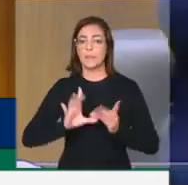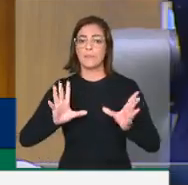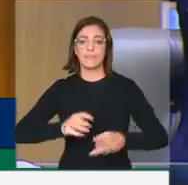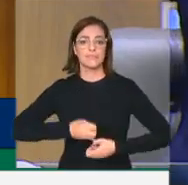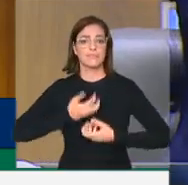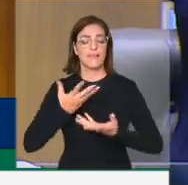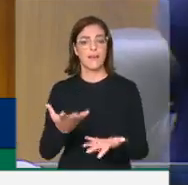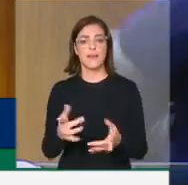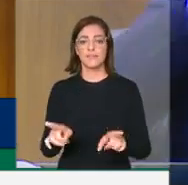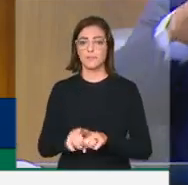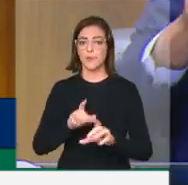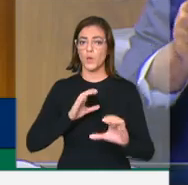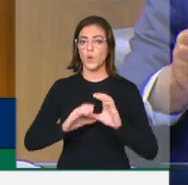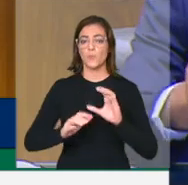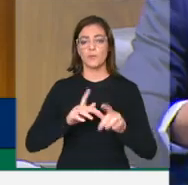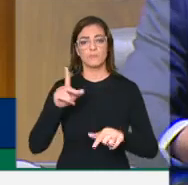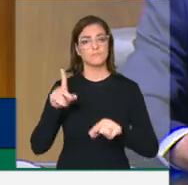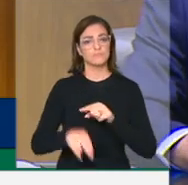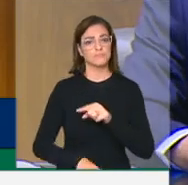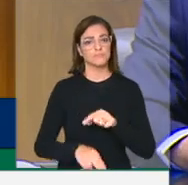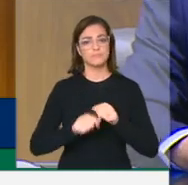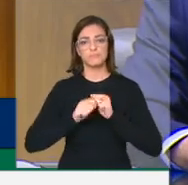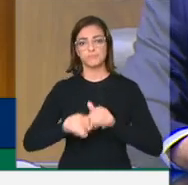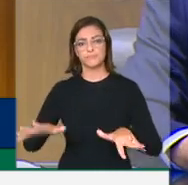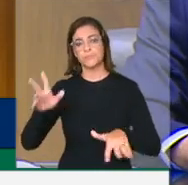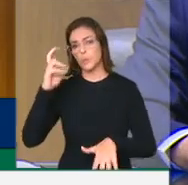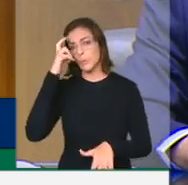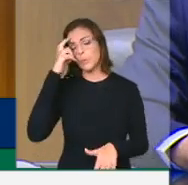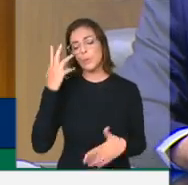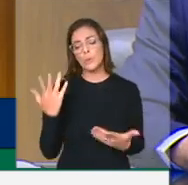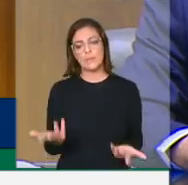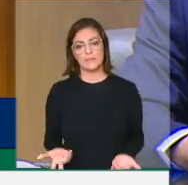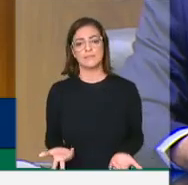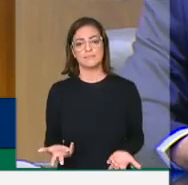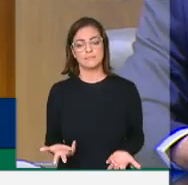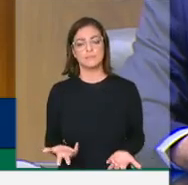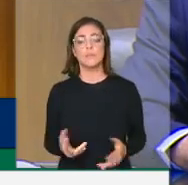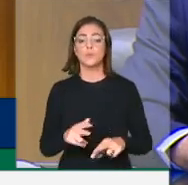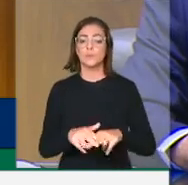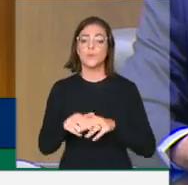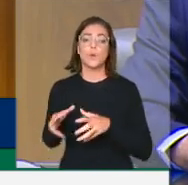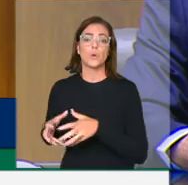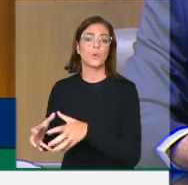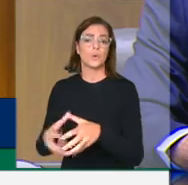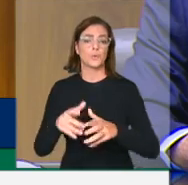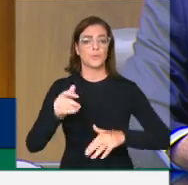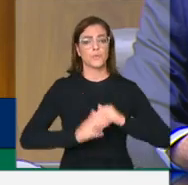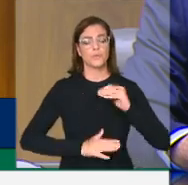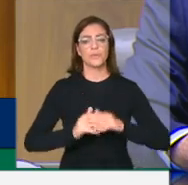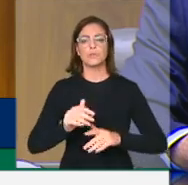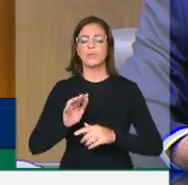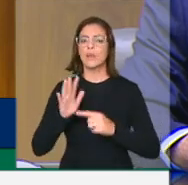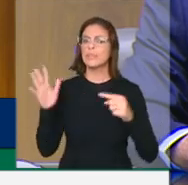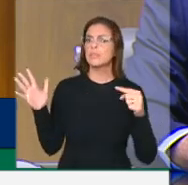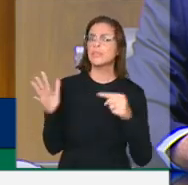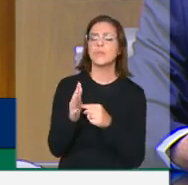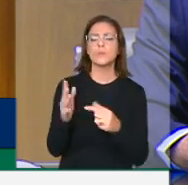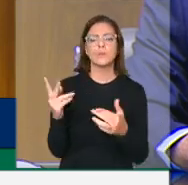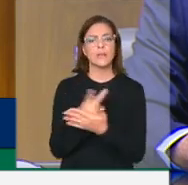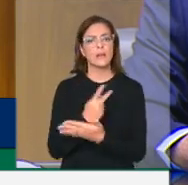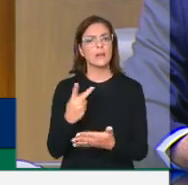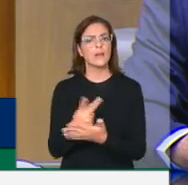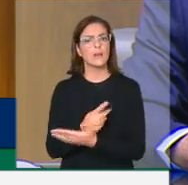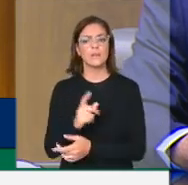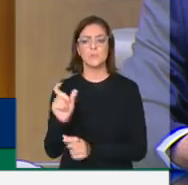informação nos meios de comunicação e difusão da cultura, entidades de classe denunciaram a censura a programas como